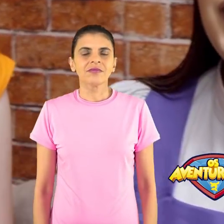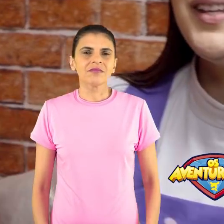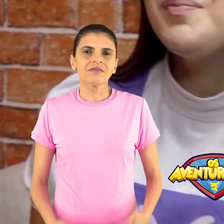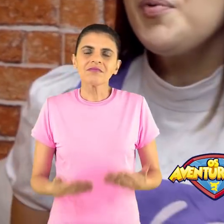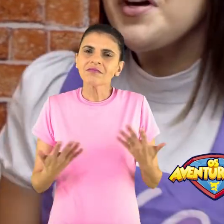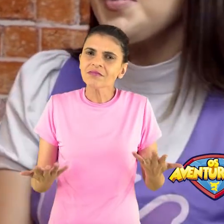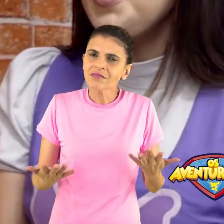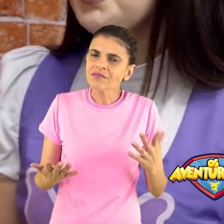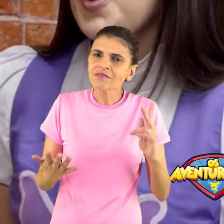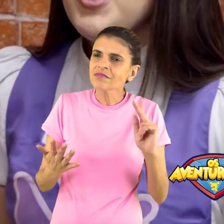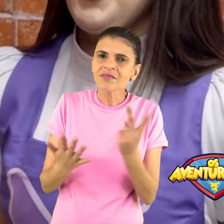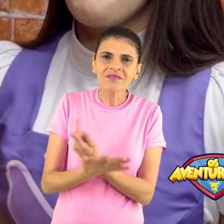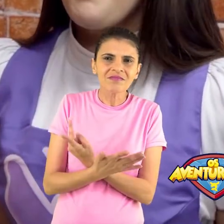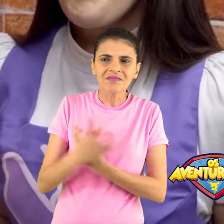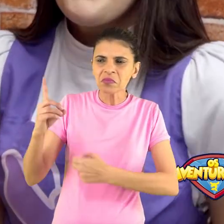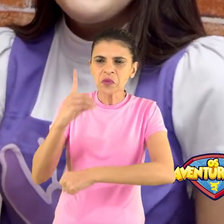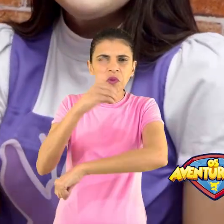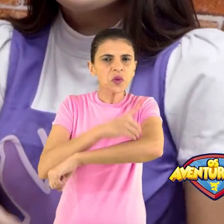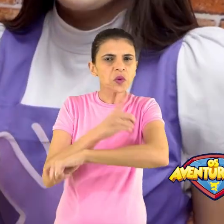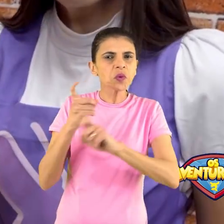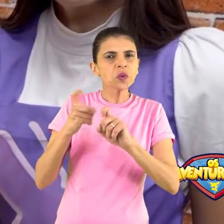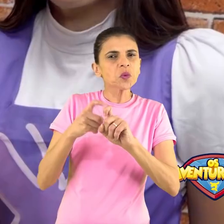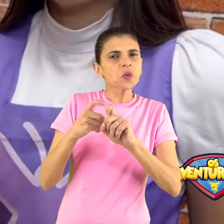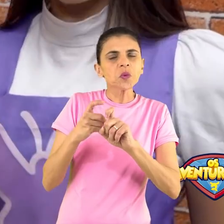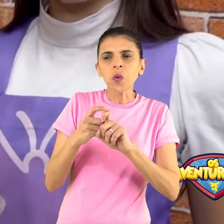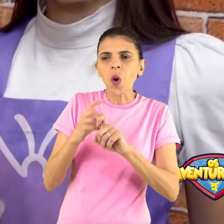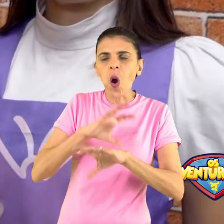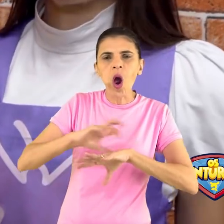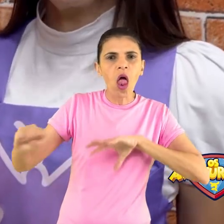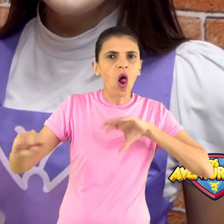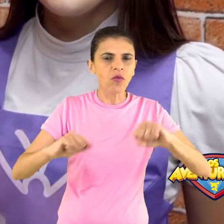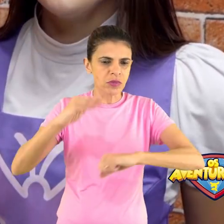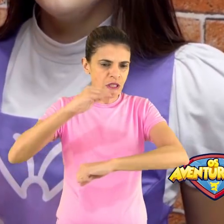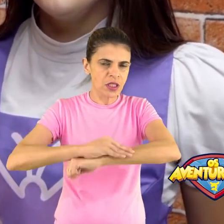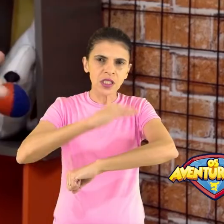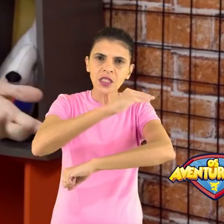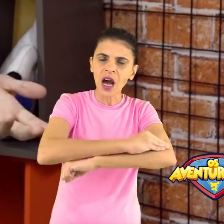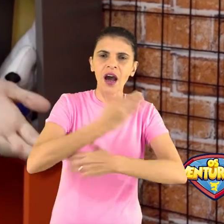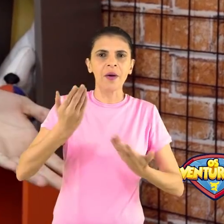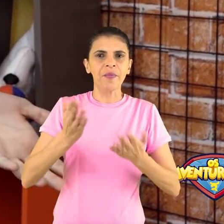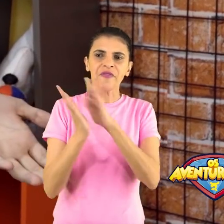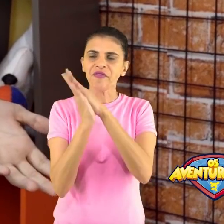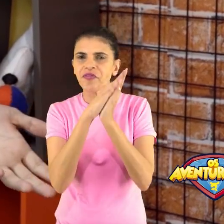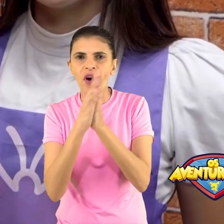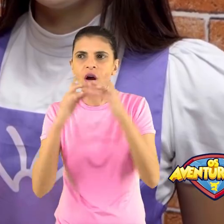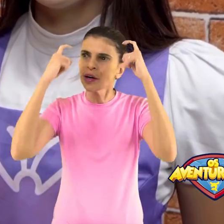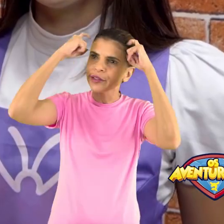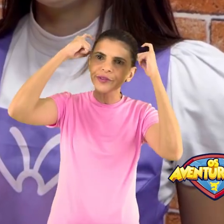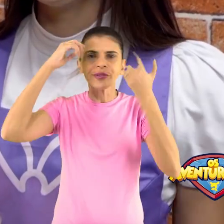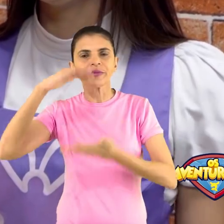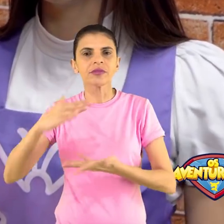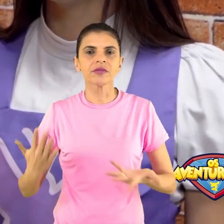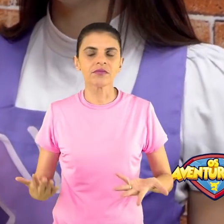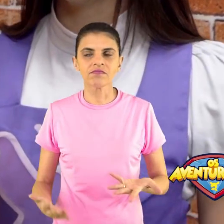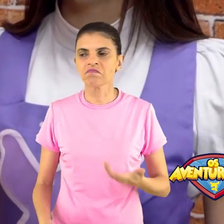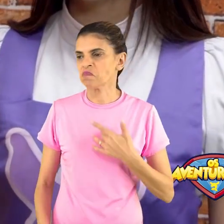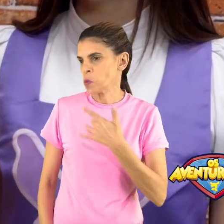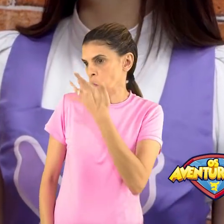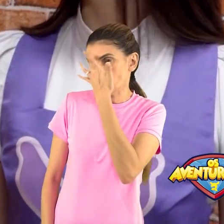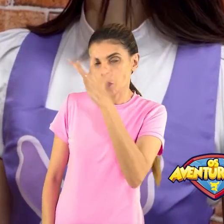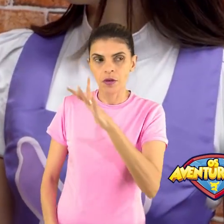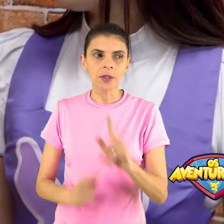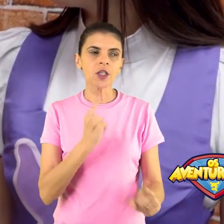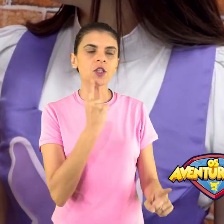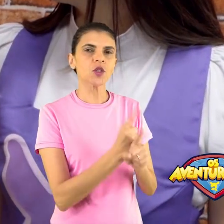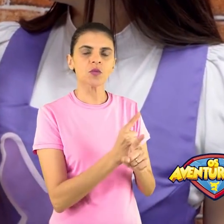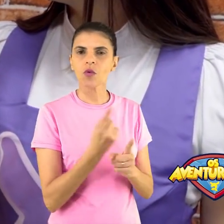Ei, Vini, por que o doutor Dinomal roubaria sapos e focas de pelúcia? Eu não sei. Só tem um jeito de descobrir,